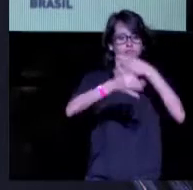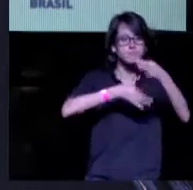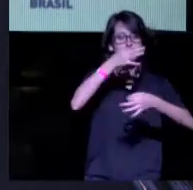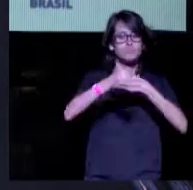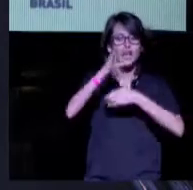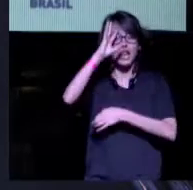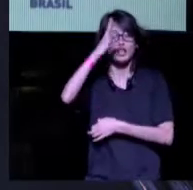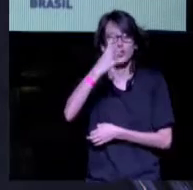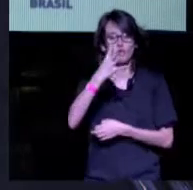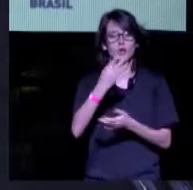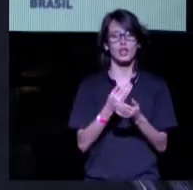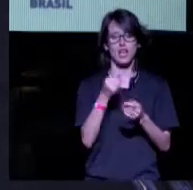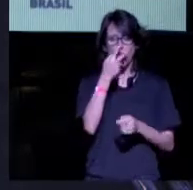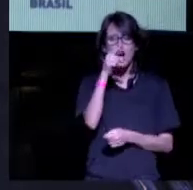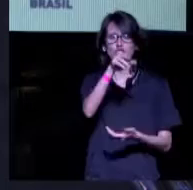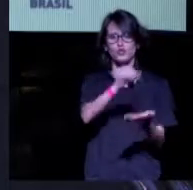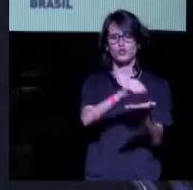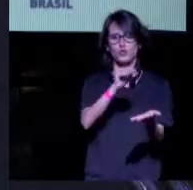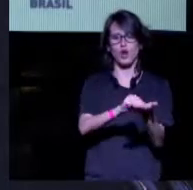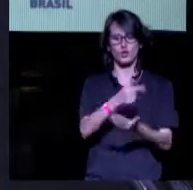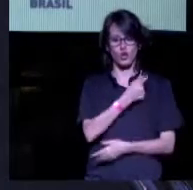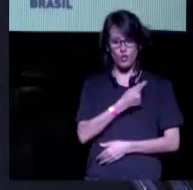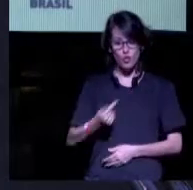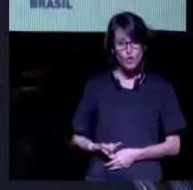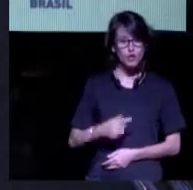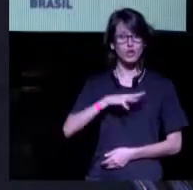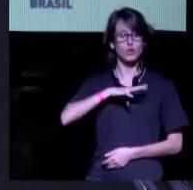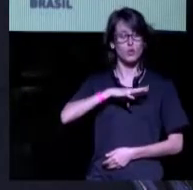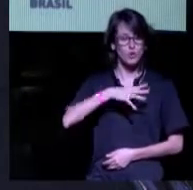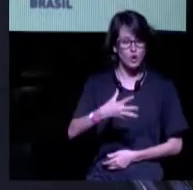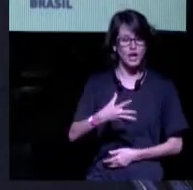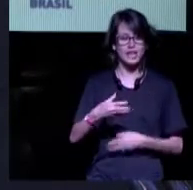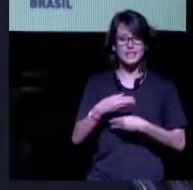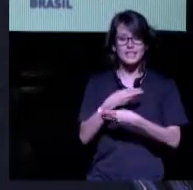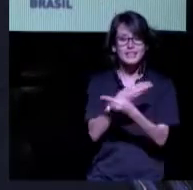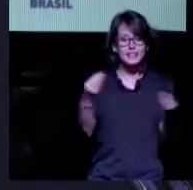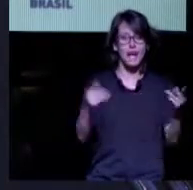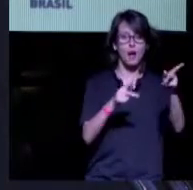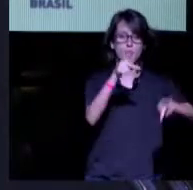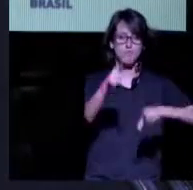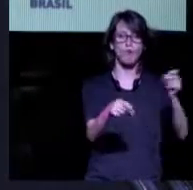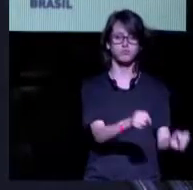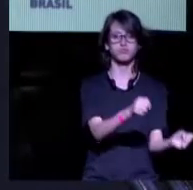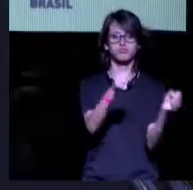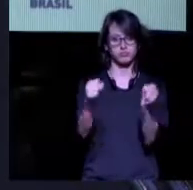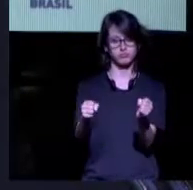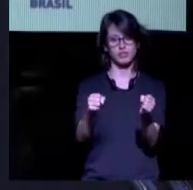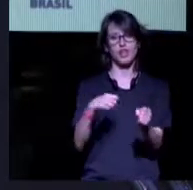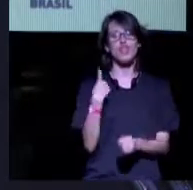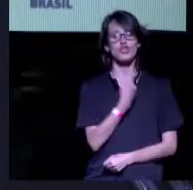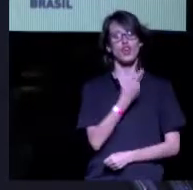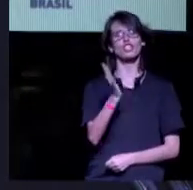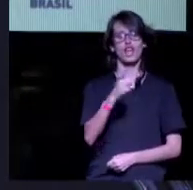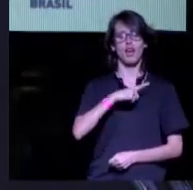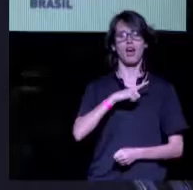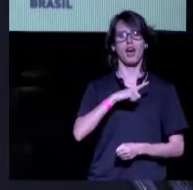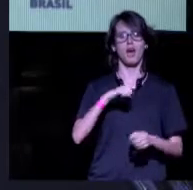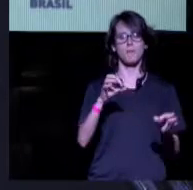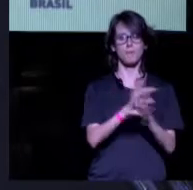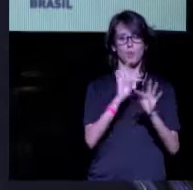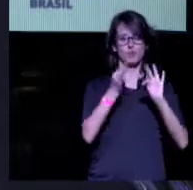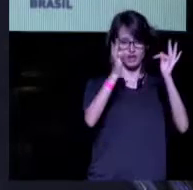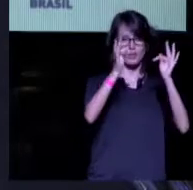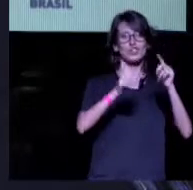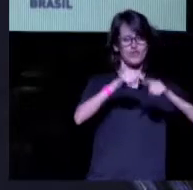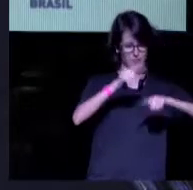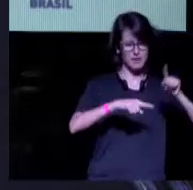decisão e eu acho que é isso que falta o governo ter coragem e dar mais poder ao povo a ferramenta já têm tecnologia já tem o que falta